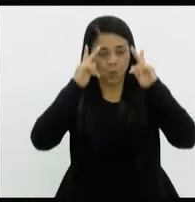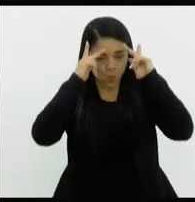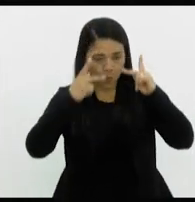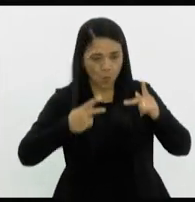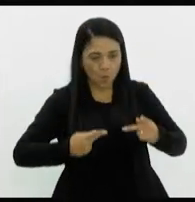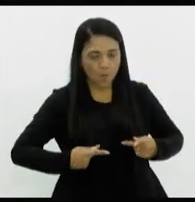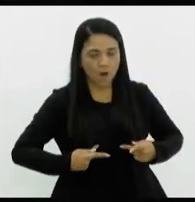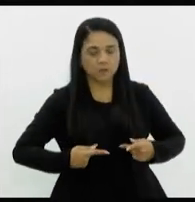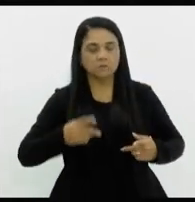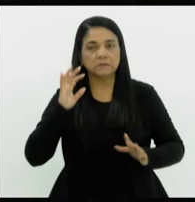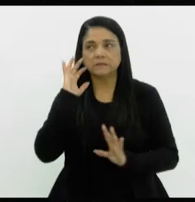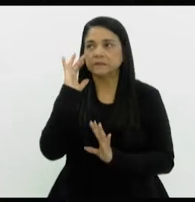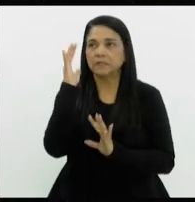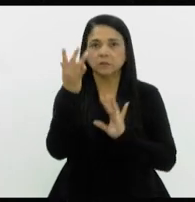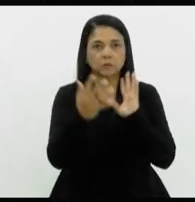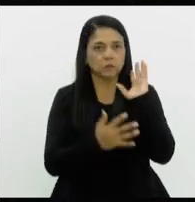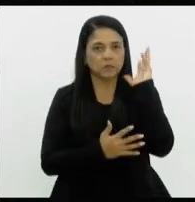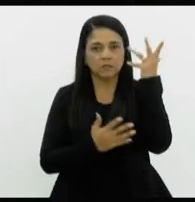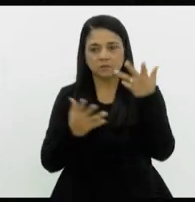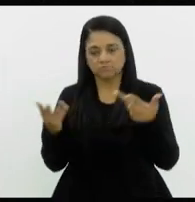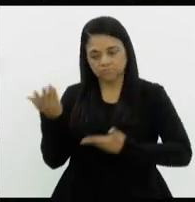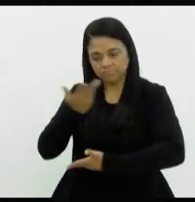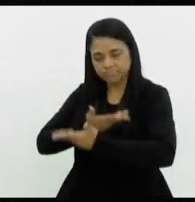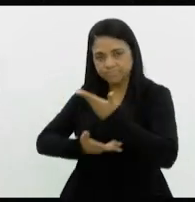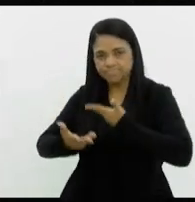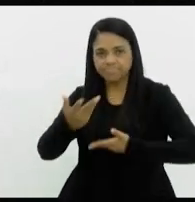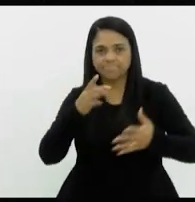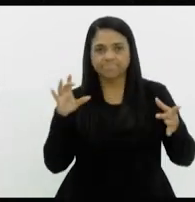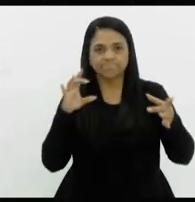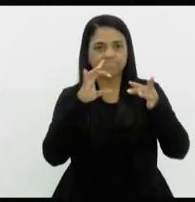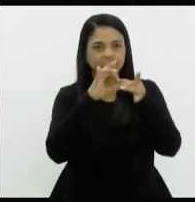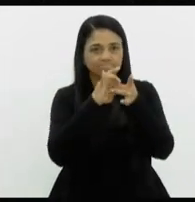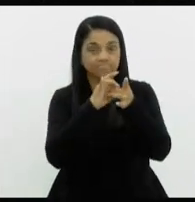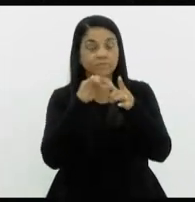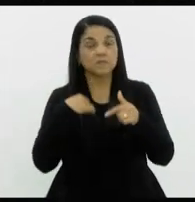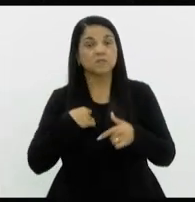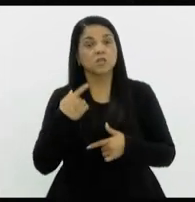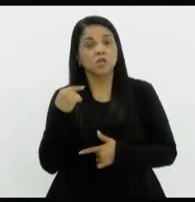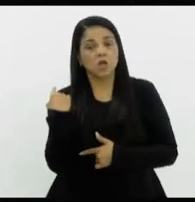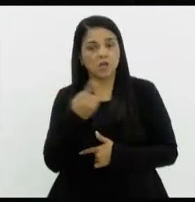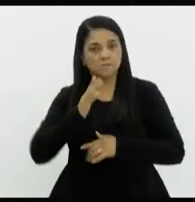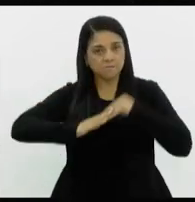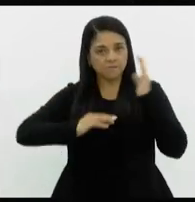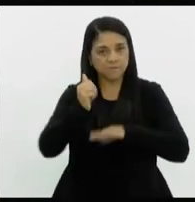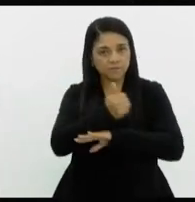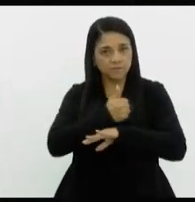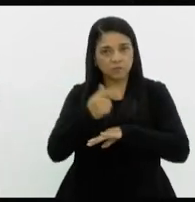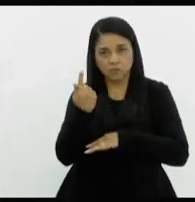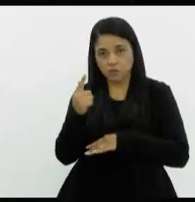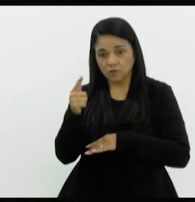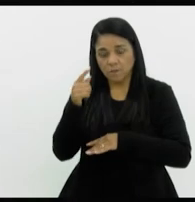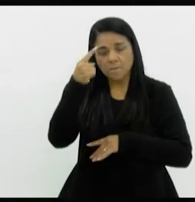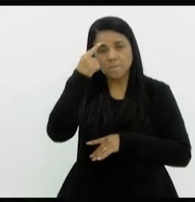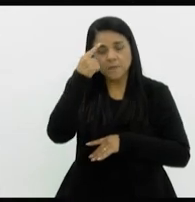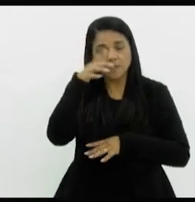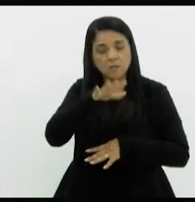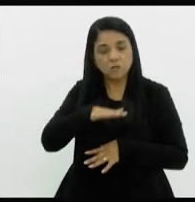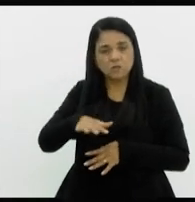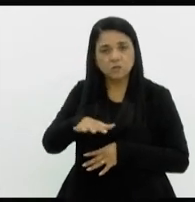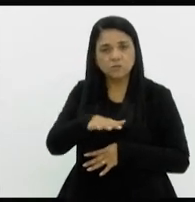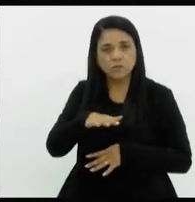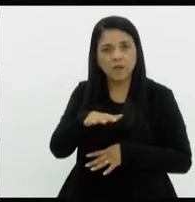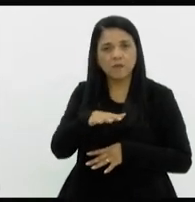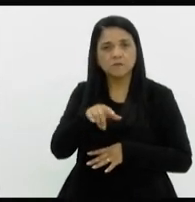humanos e a natureza. Nós, geógrafos, somos aqueles que pensamos o espaço. E ao pensar o espaço geográfico, pensamos